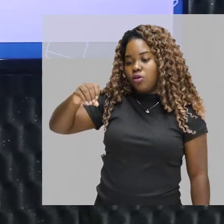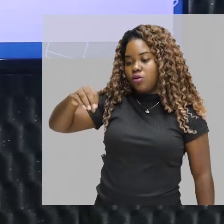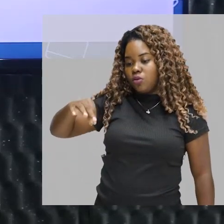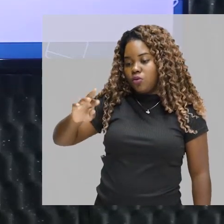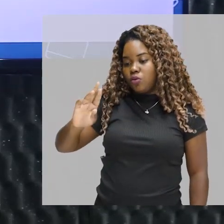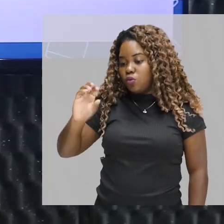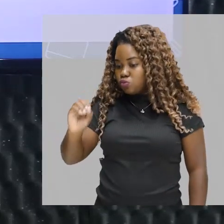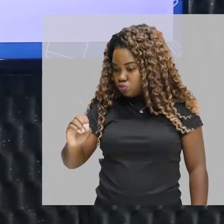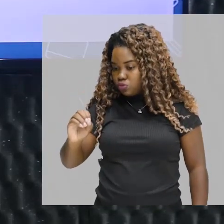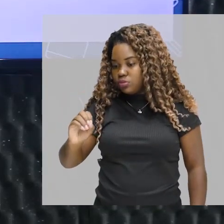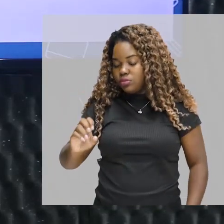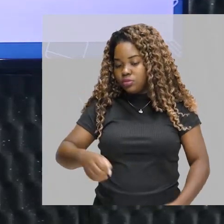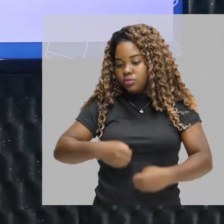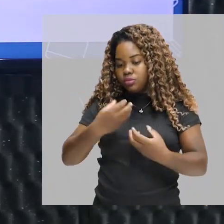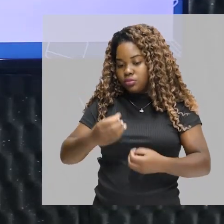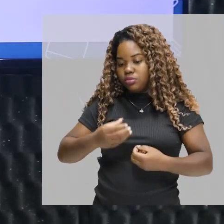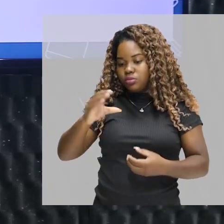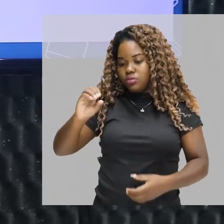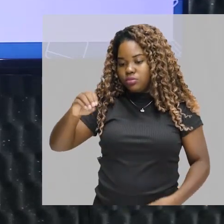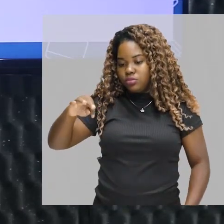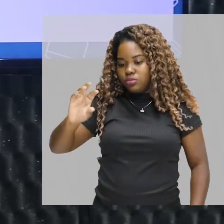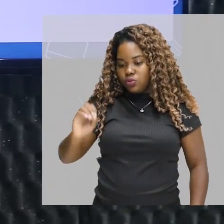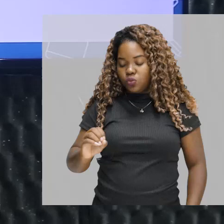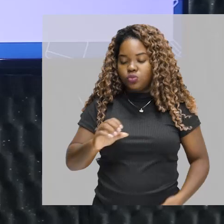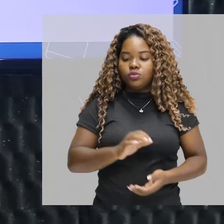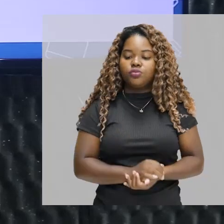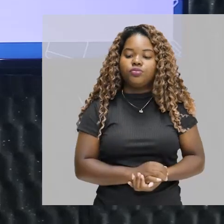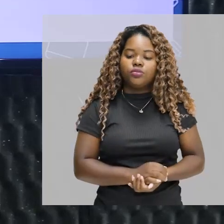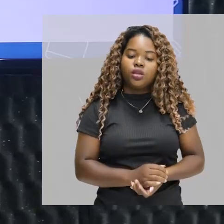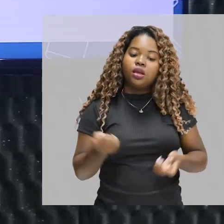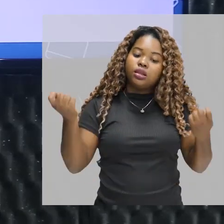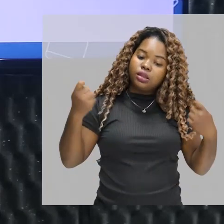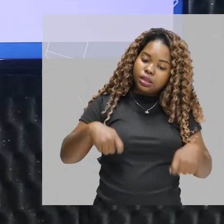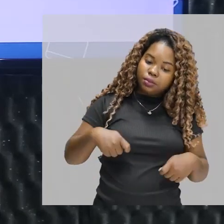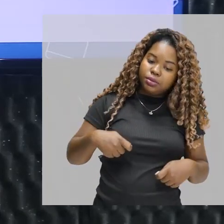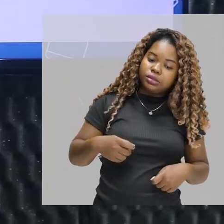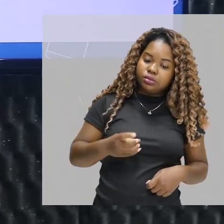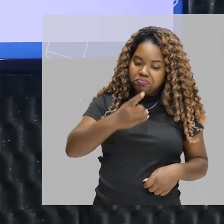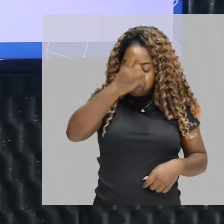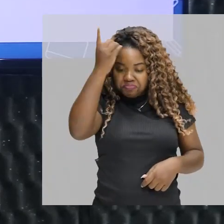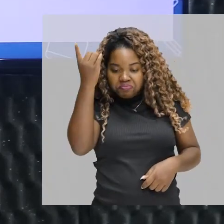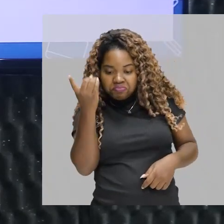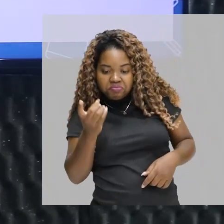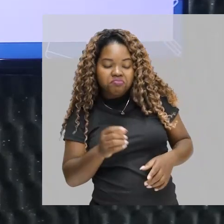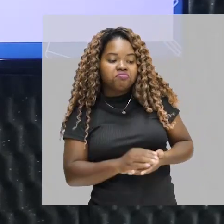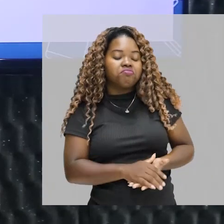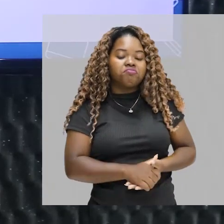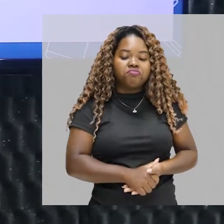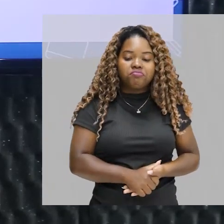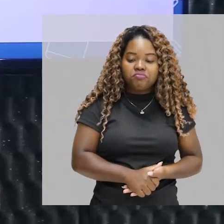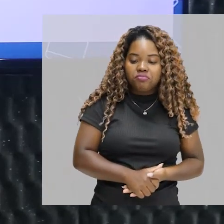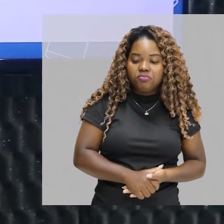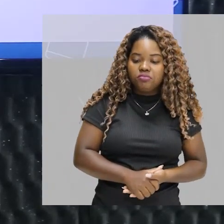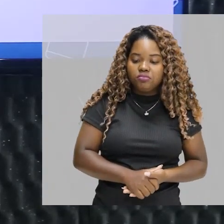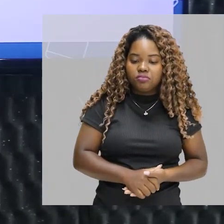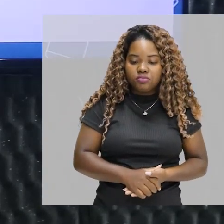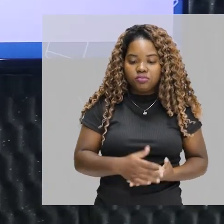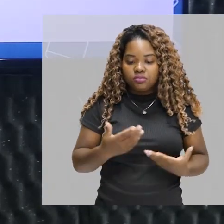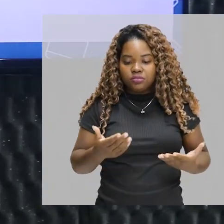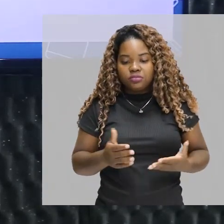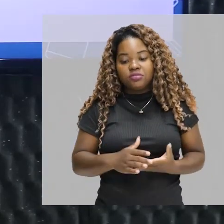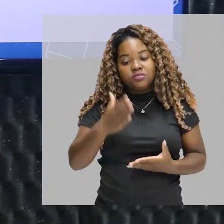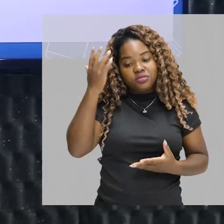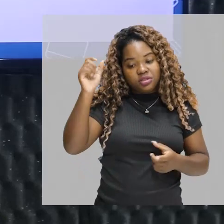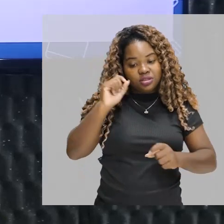que o candidato escreva um conto. Aí ele pode ser criativo, entrar aí na onda e quem sabe até